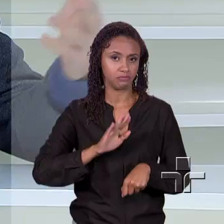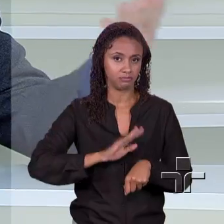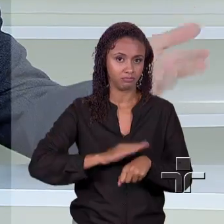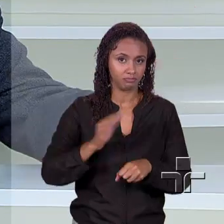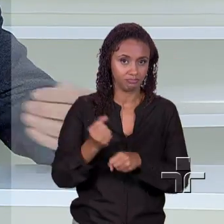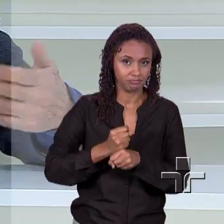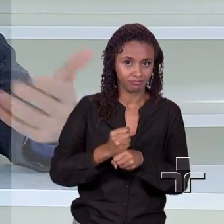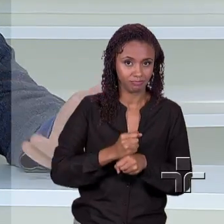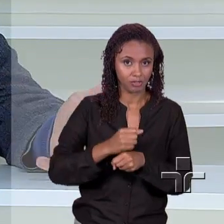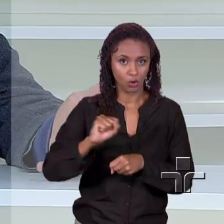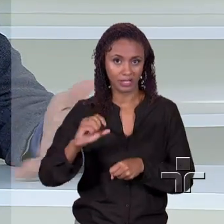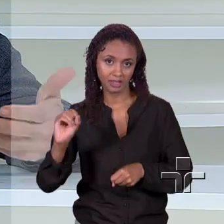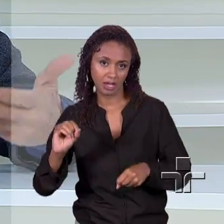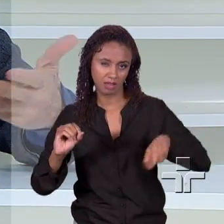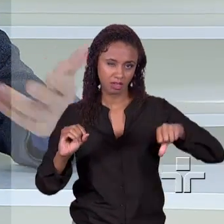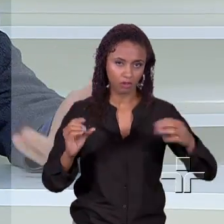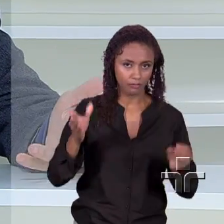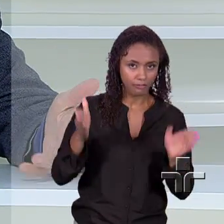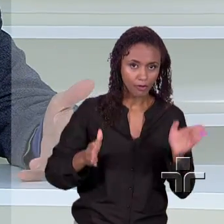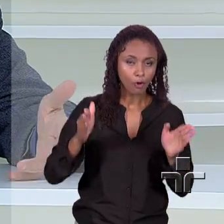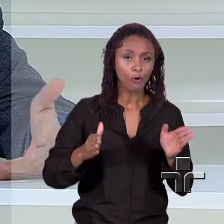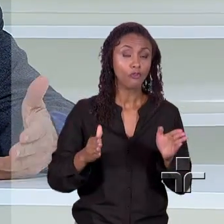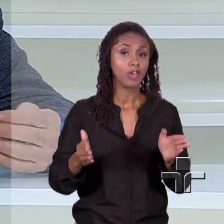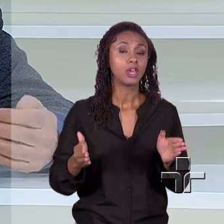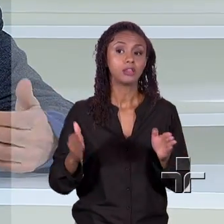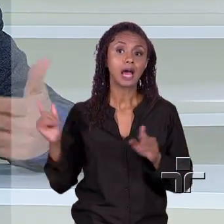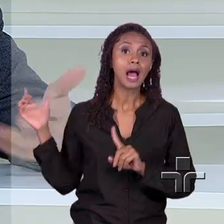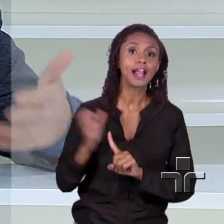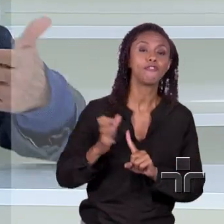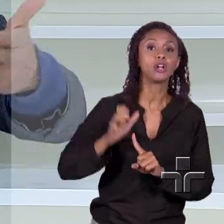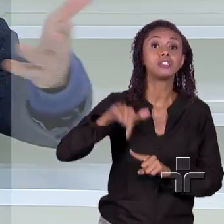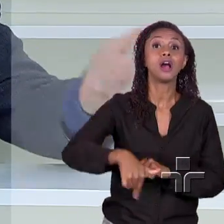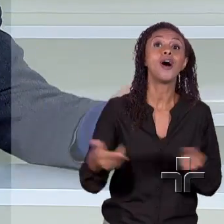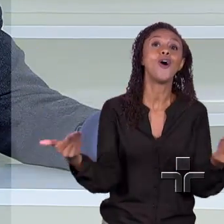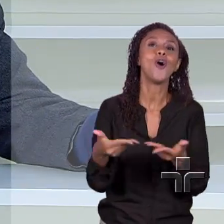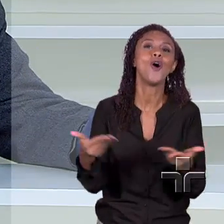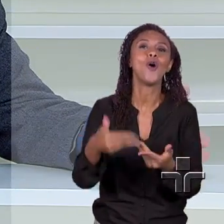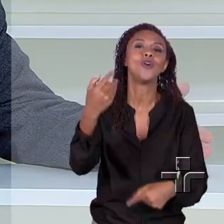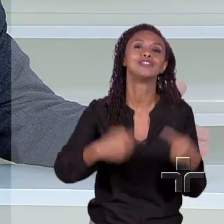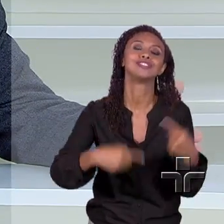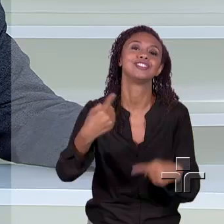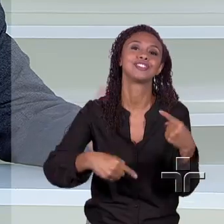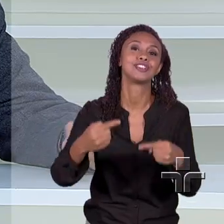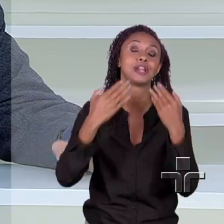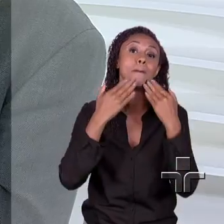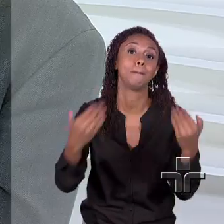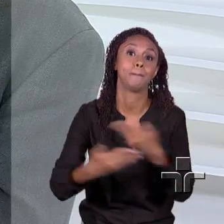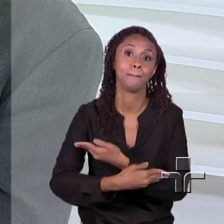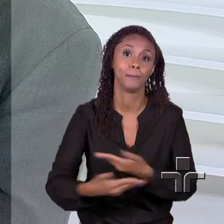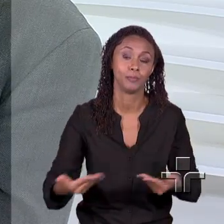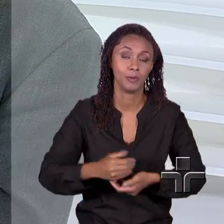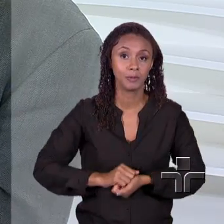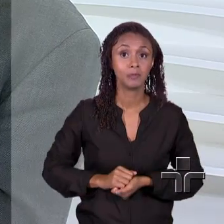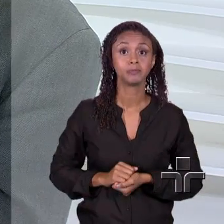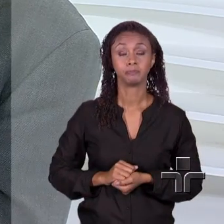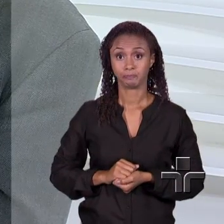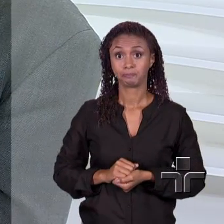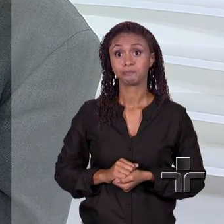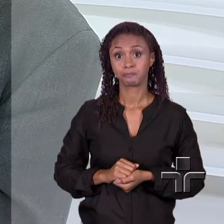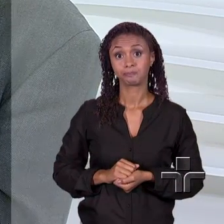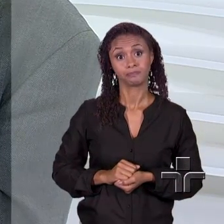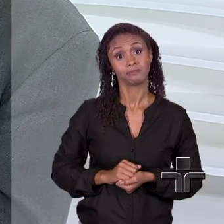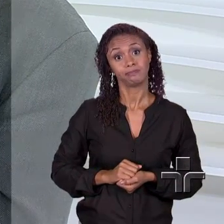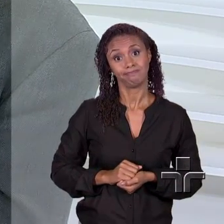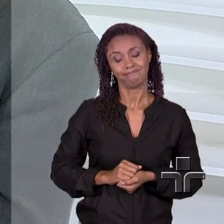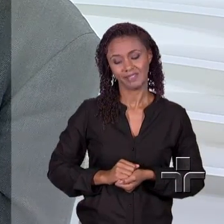hoje, onde essas questões já são tratadas como questões dignas de figurar na esfera pública. Quando ele estava